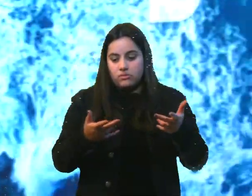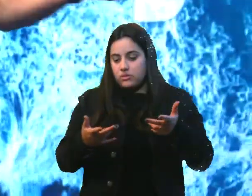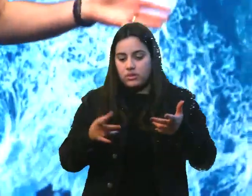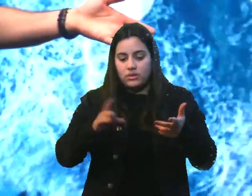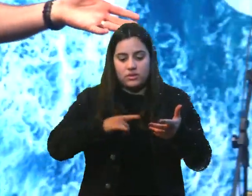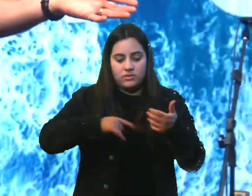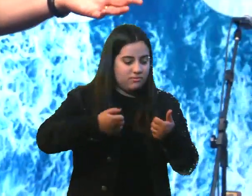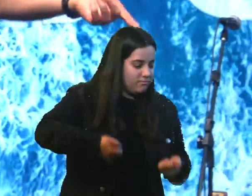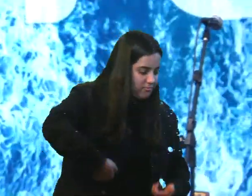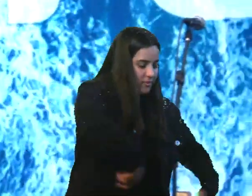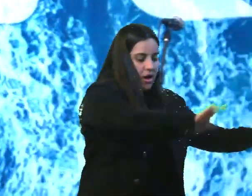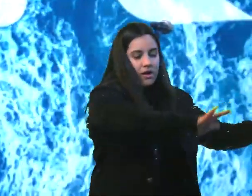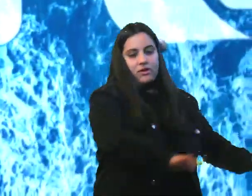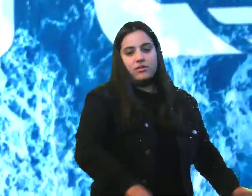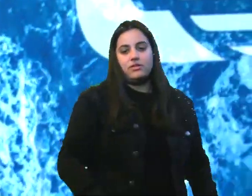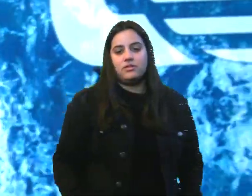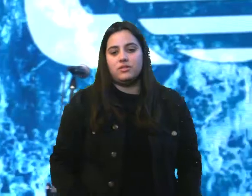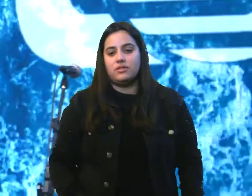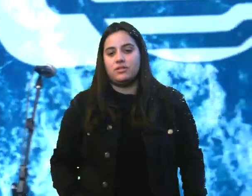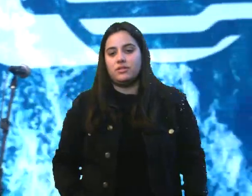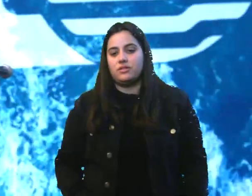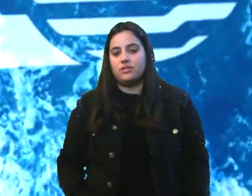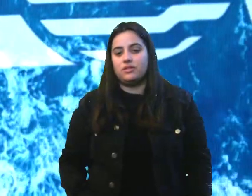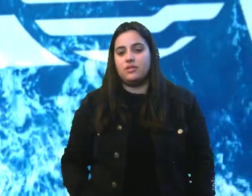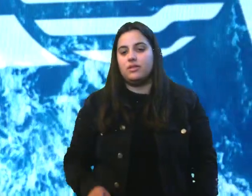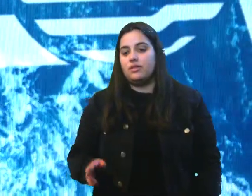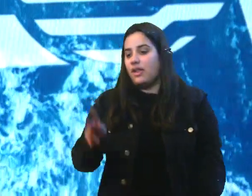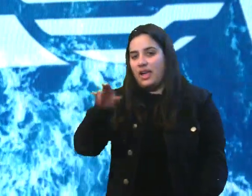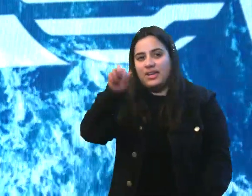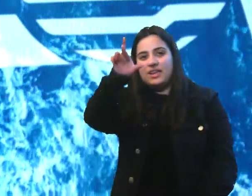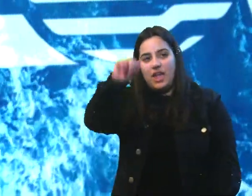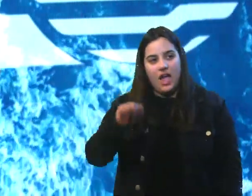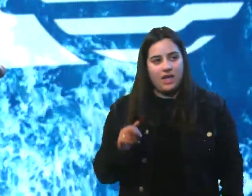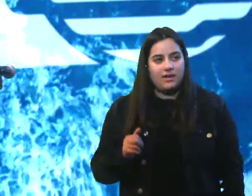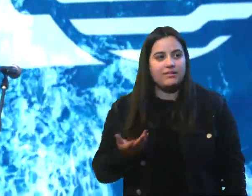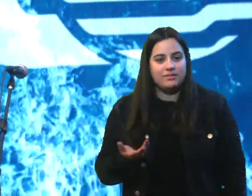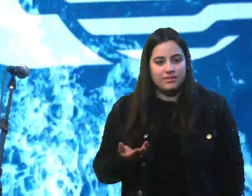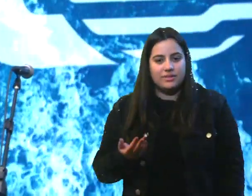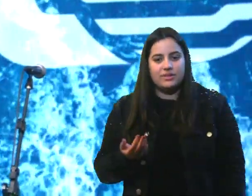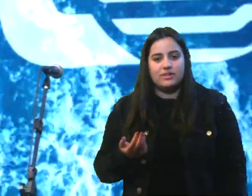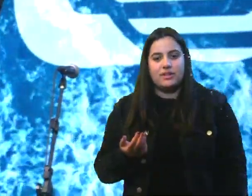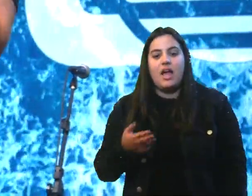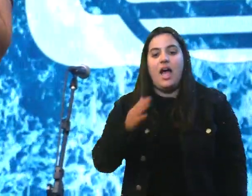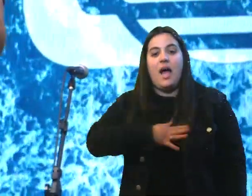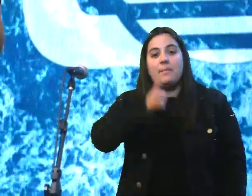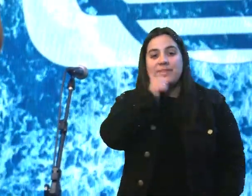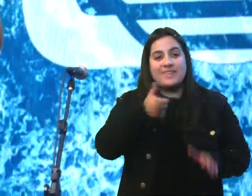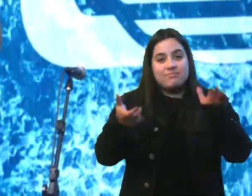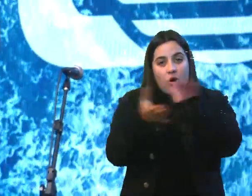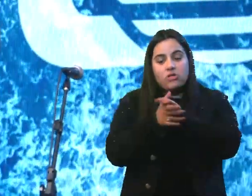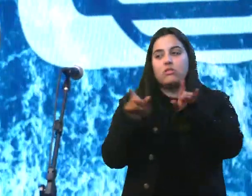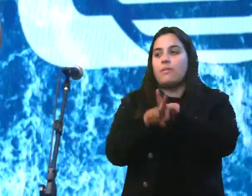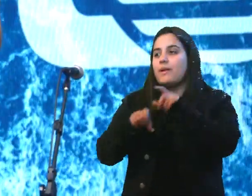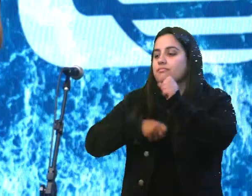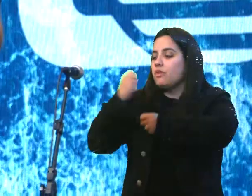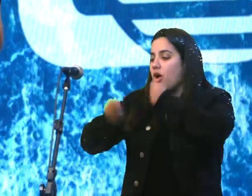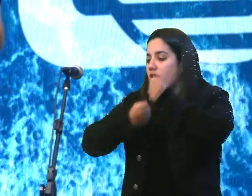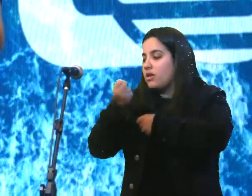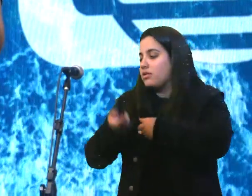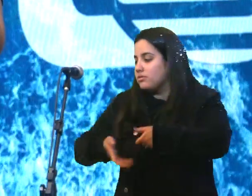gramado, joguei as coisas no gramado. O vendedor da loja saiu correndo atrás da Kiara. A minha esposa saiu correndo atrás da